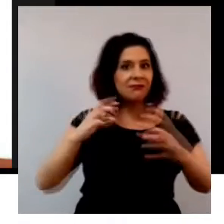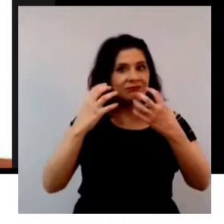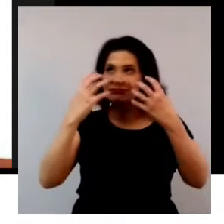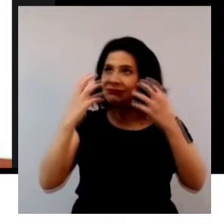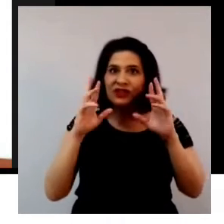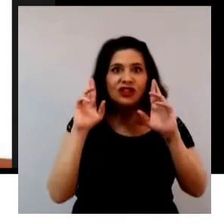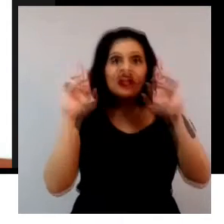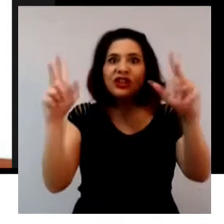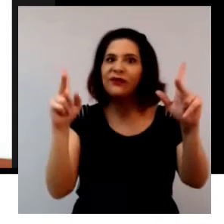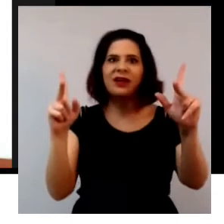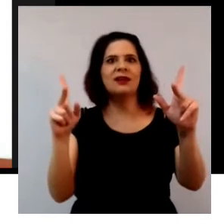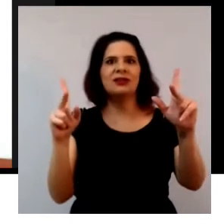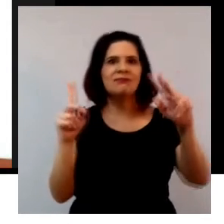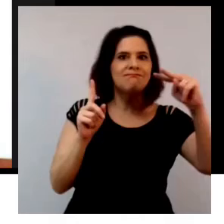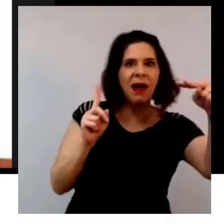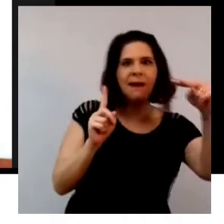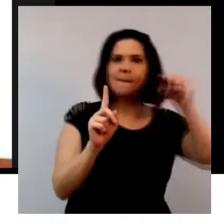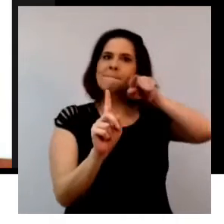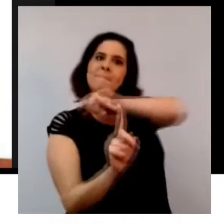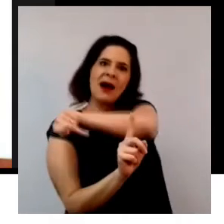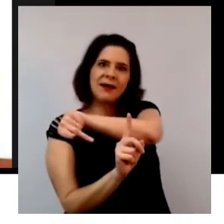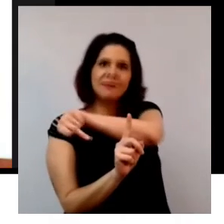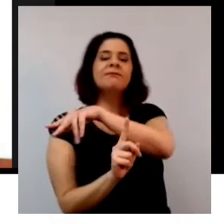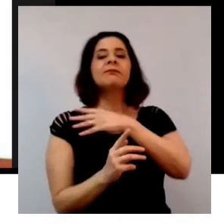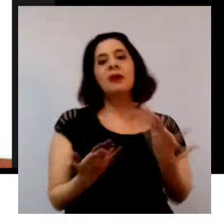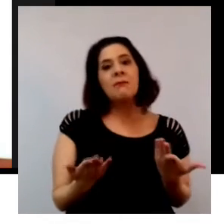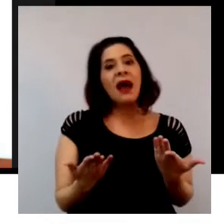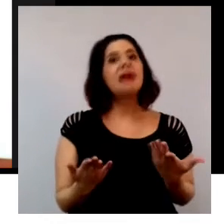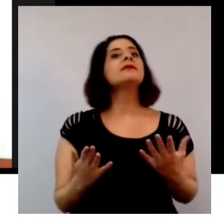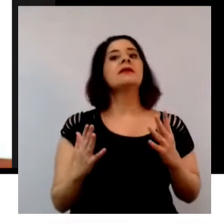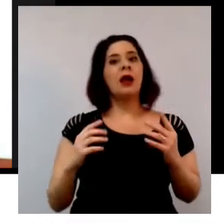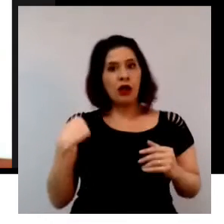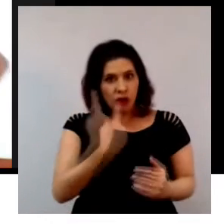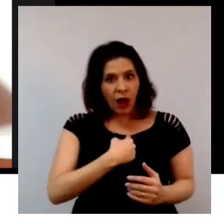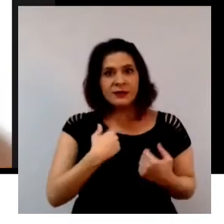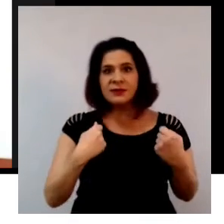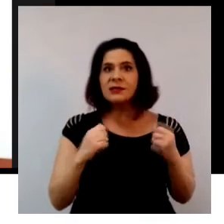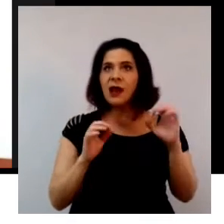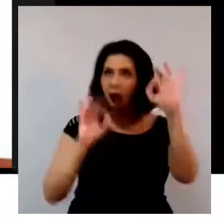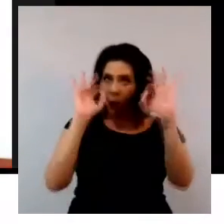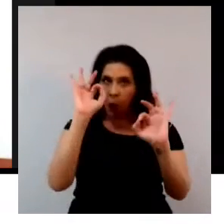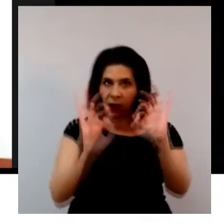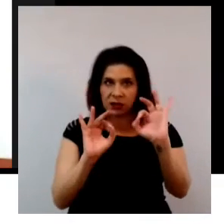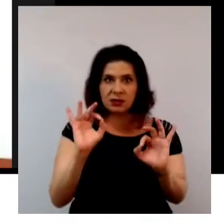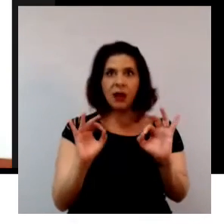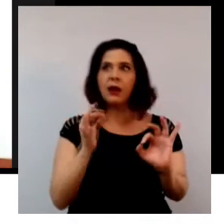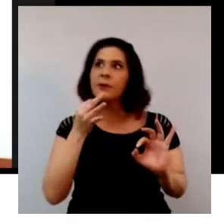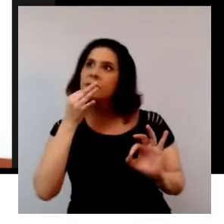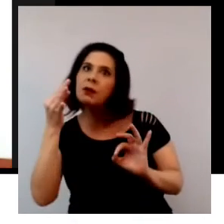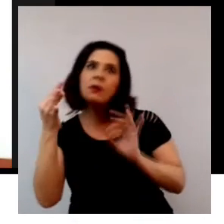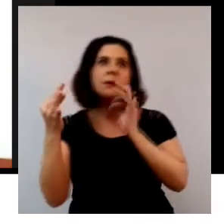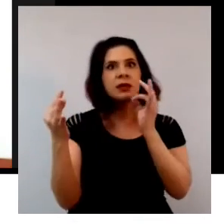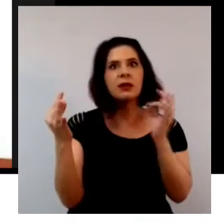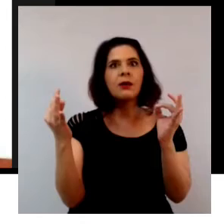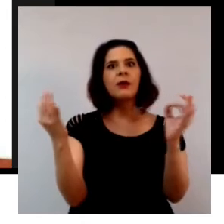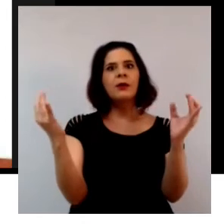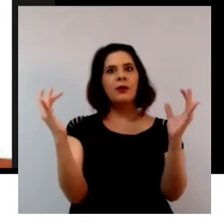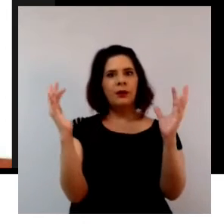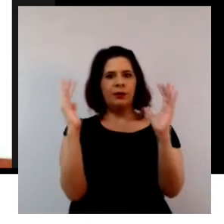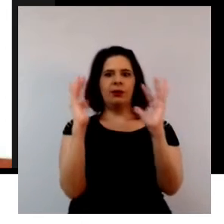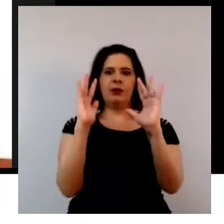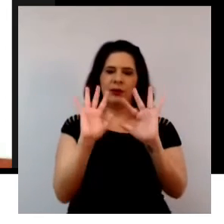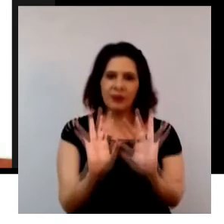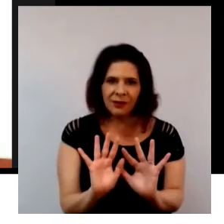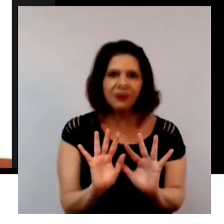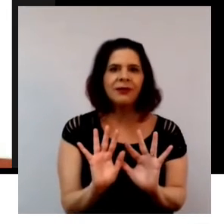sistema de conversa organizado, né, dentro das cidades, dentro da ágora, que é justamente essa política, não essa política, infelizmente, que a